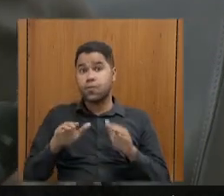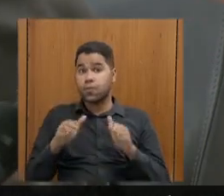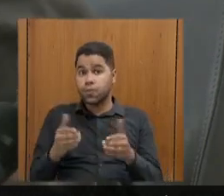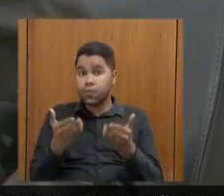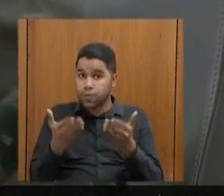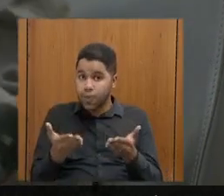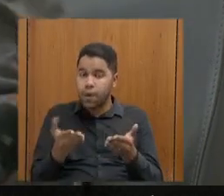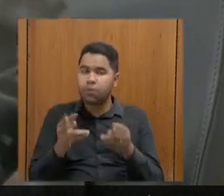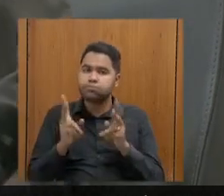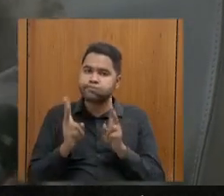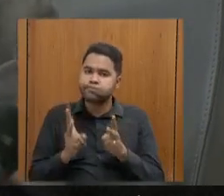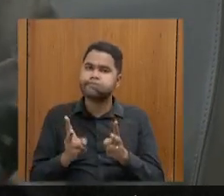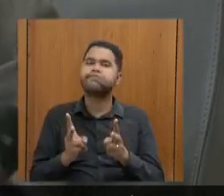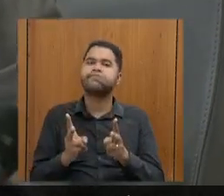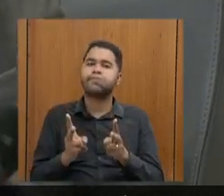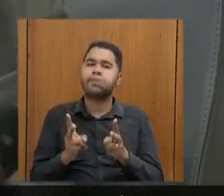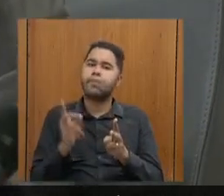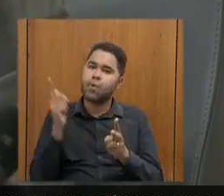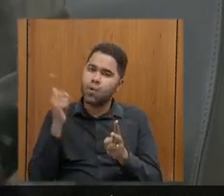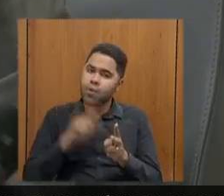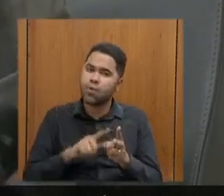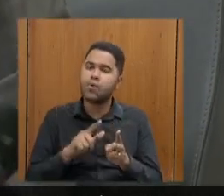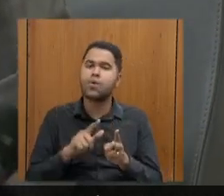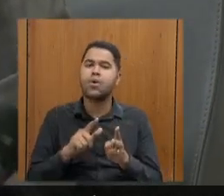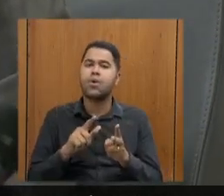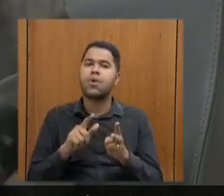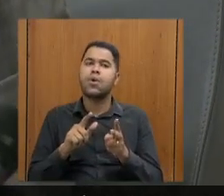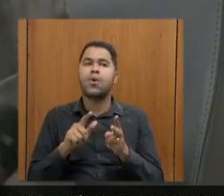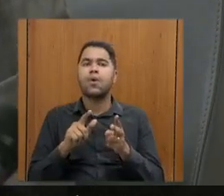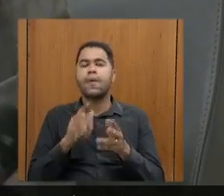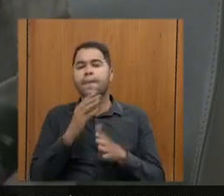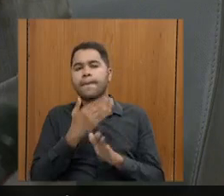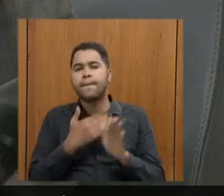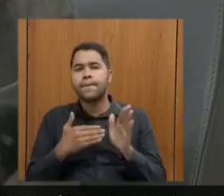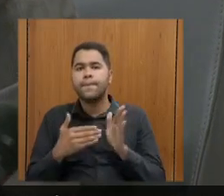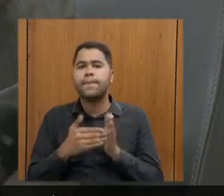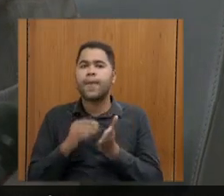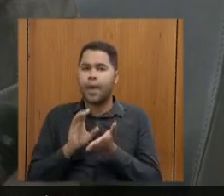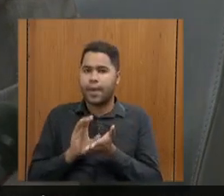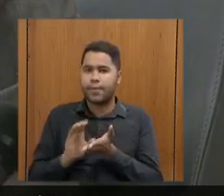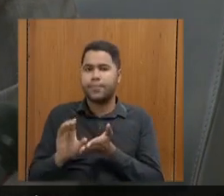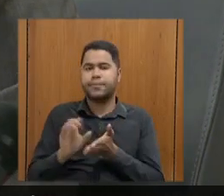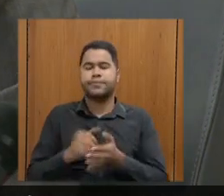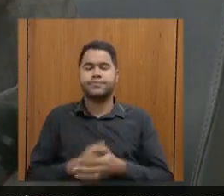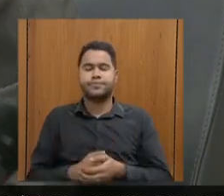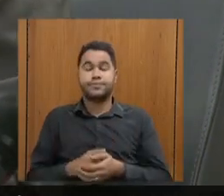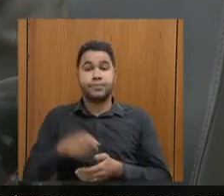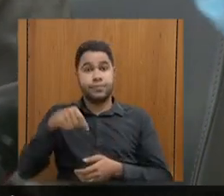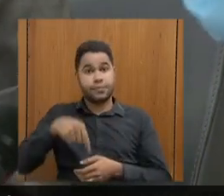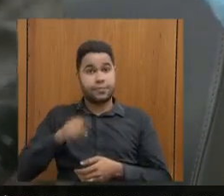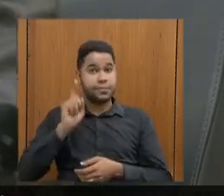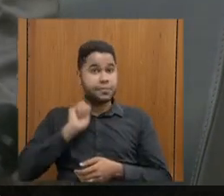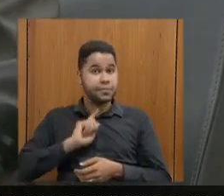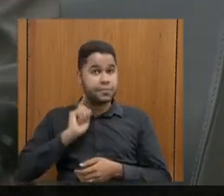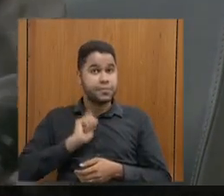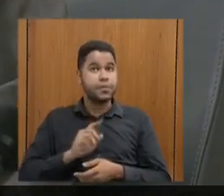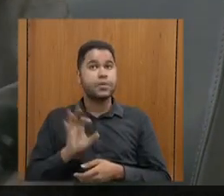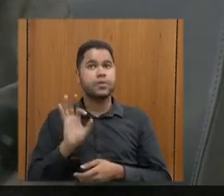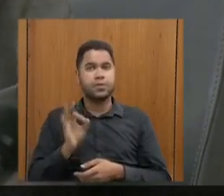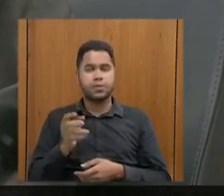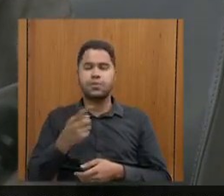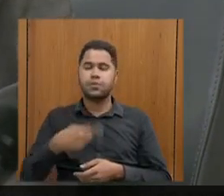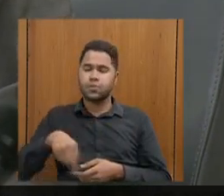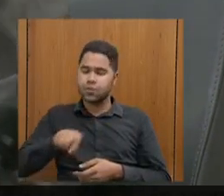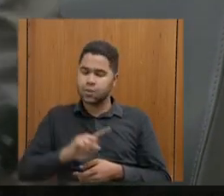foco é preservar o caixa para poder fazer todo esse investimento em Minas Então é isso mesmo